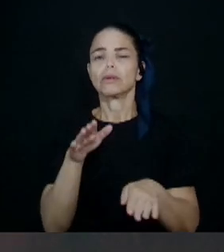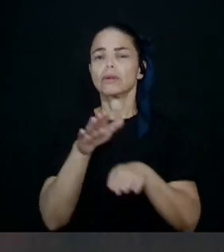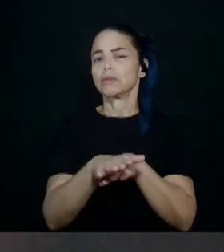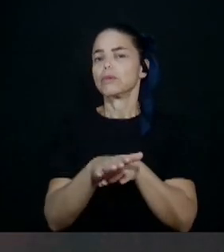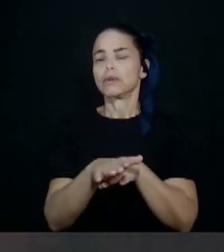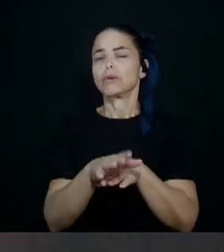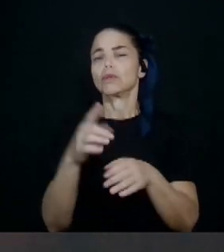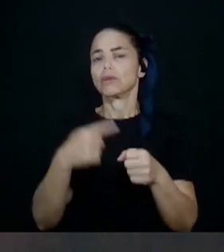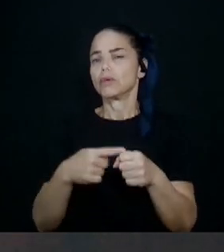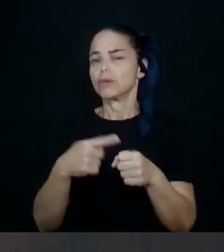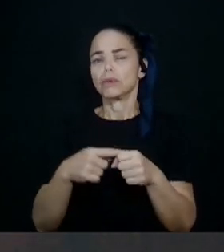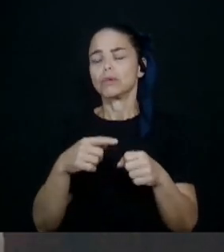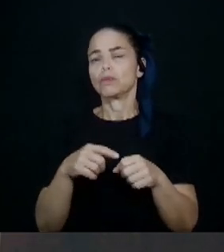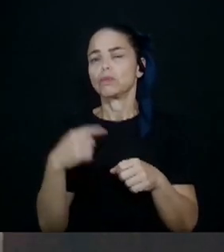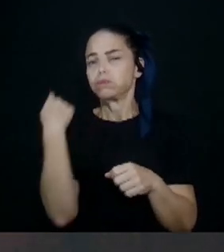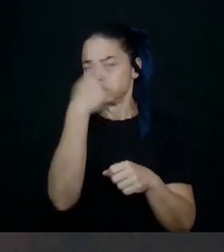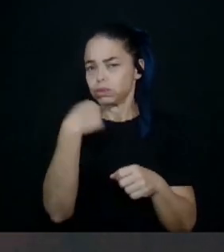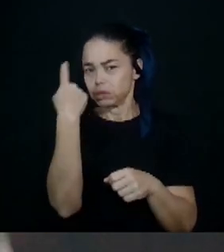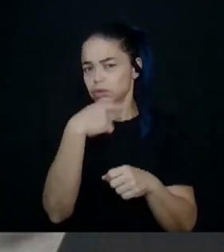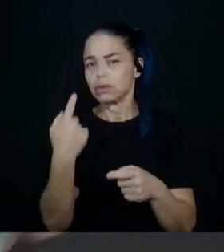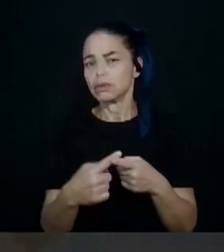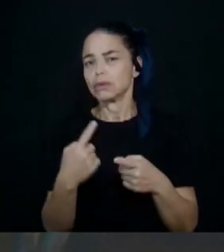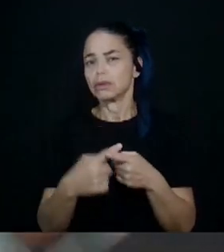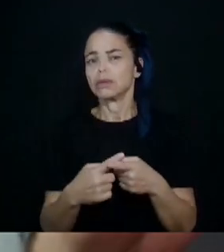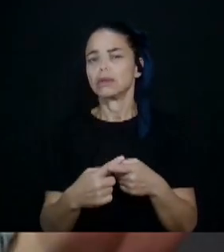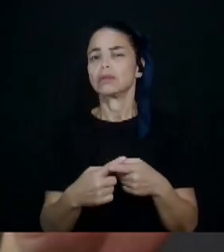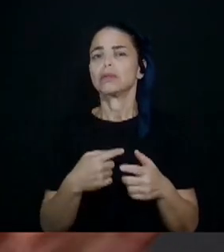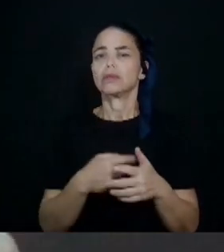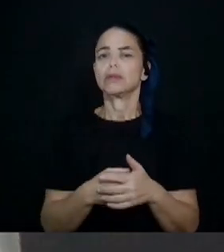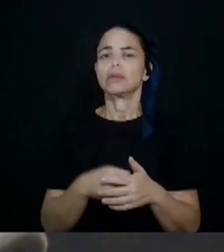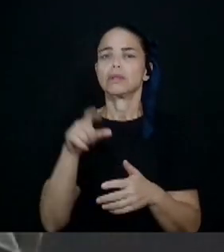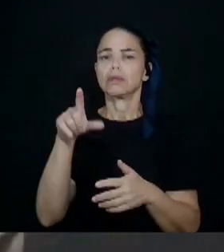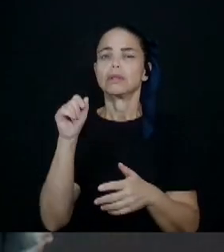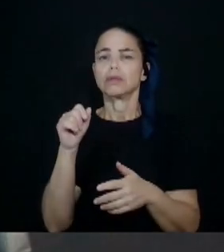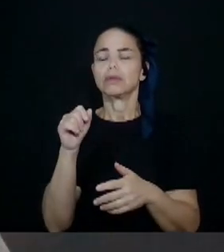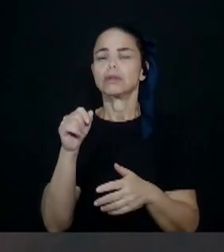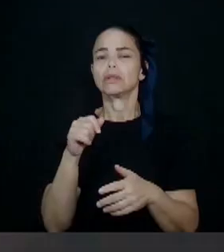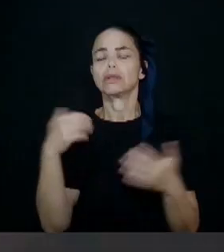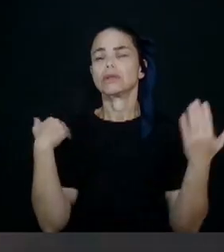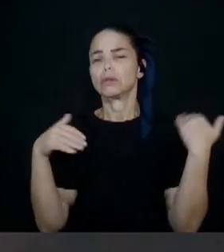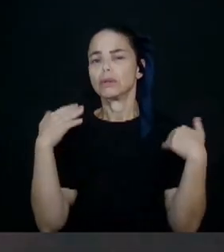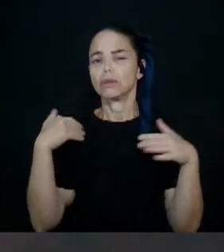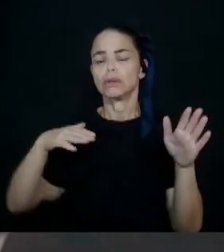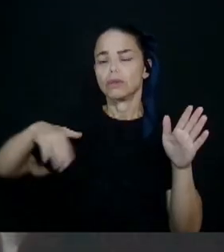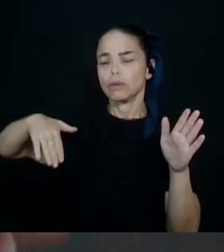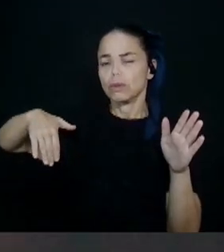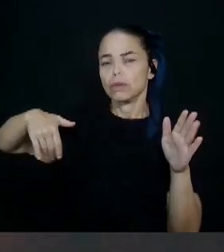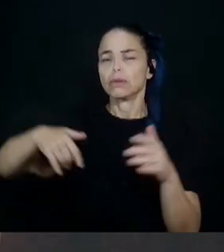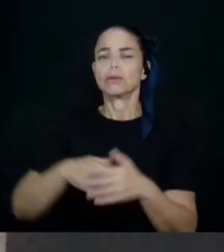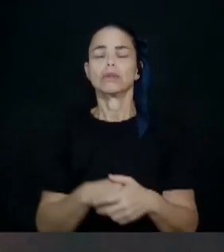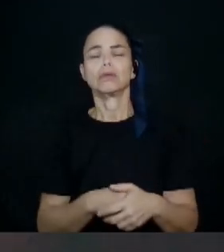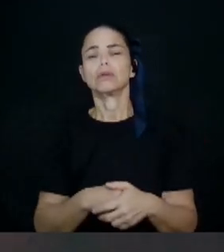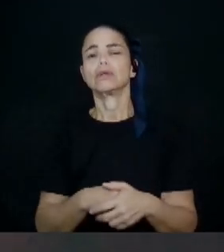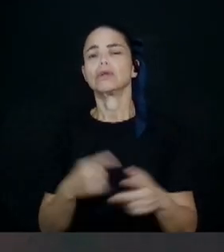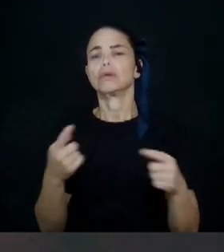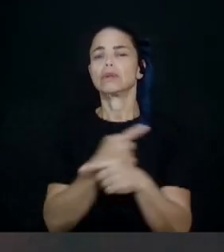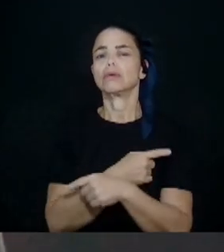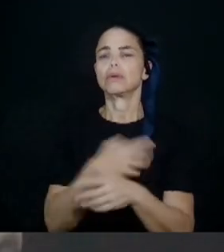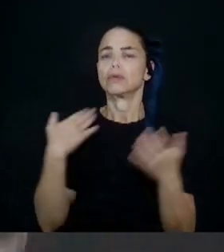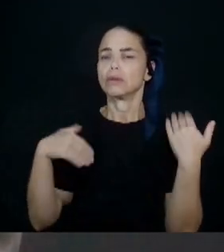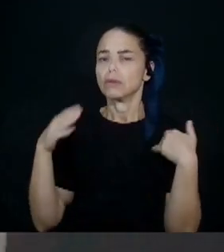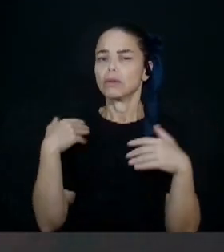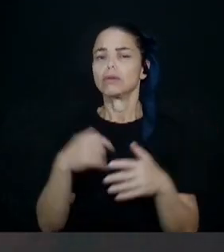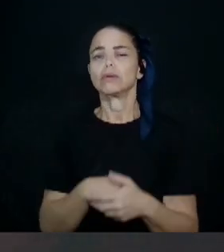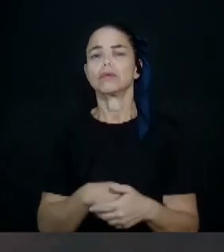por horas. Por quê? Porque você preferiu ir para a praia, você preferiu, não estou aqui contra o seu lazer, mas eu